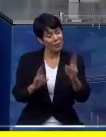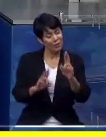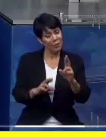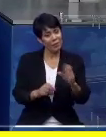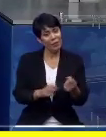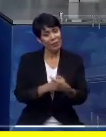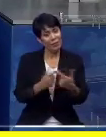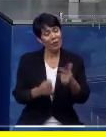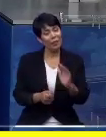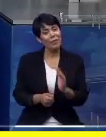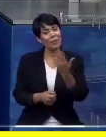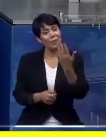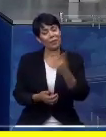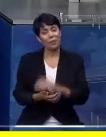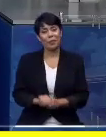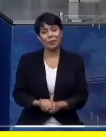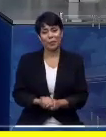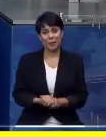a sorte chegando.